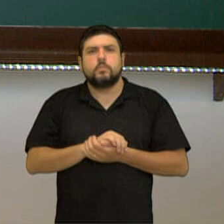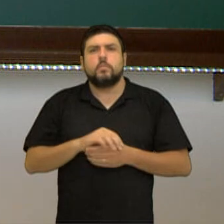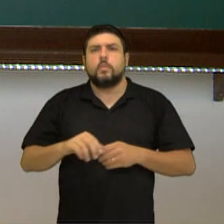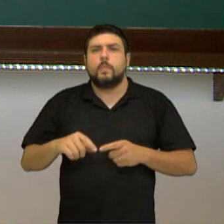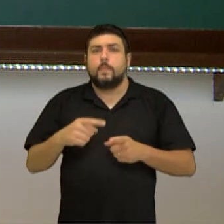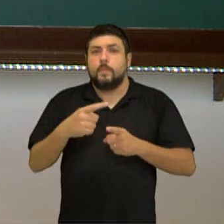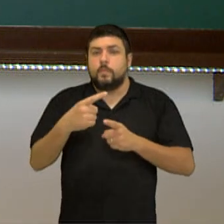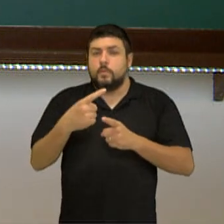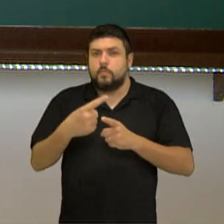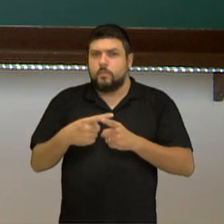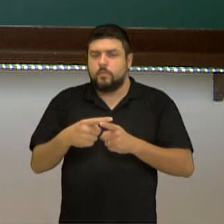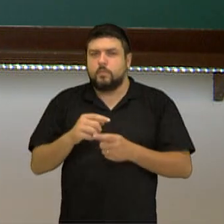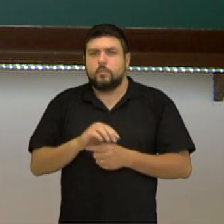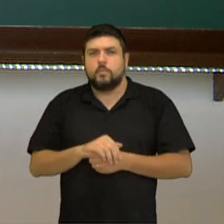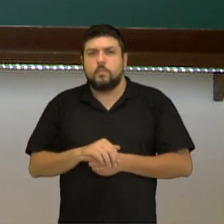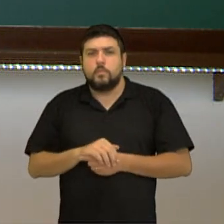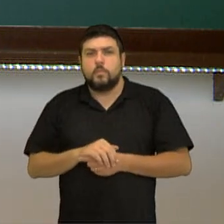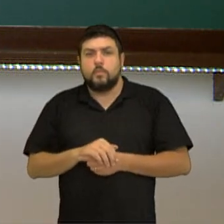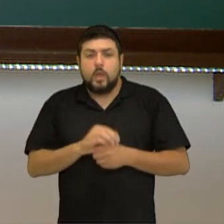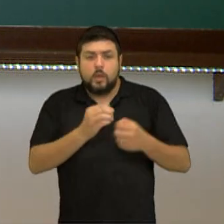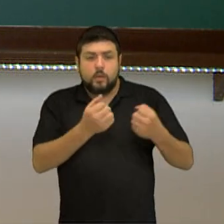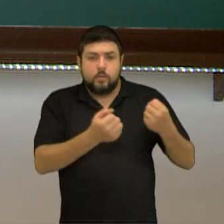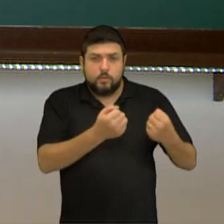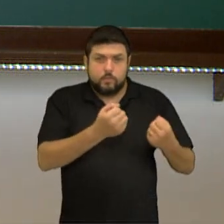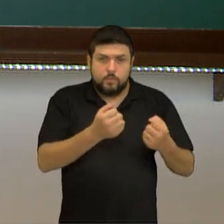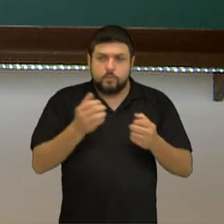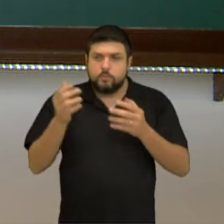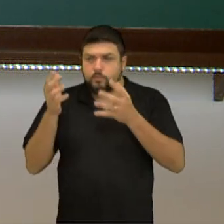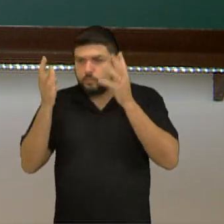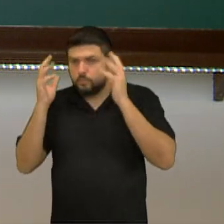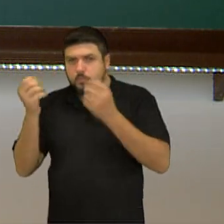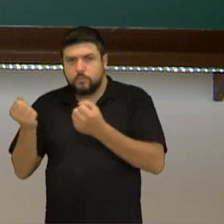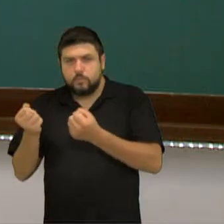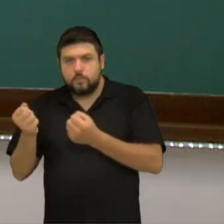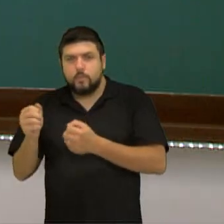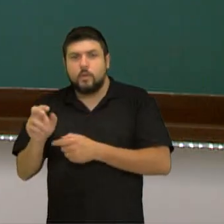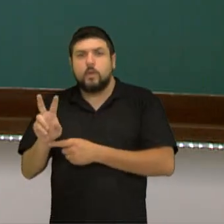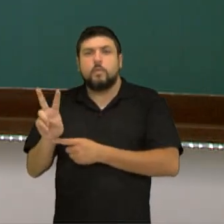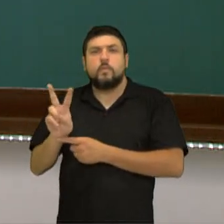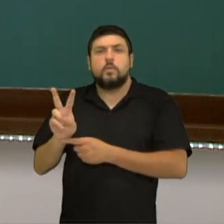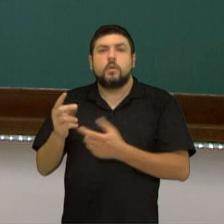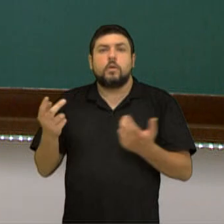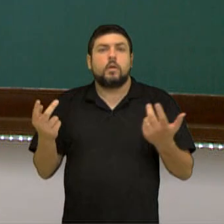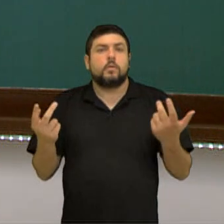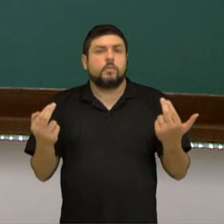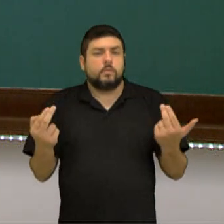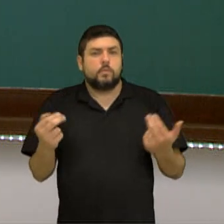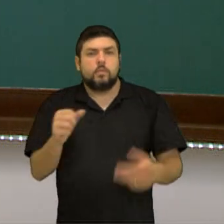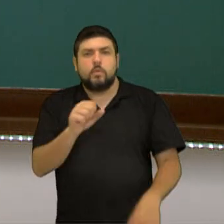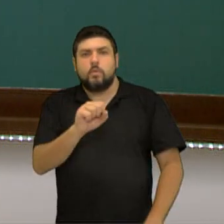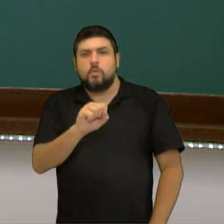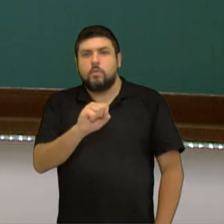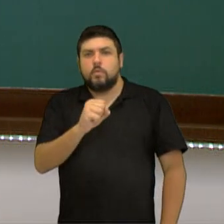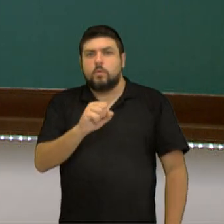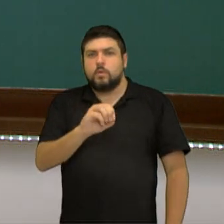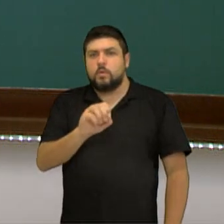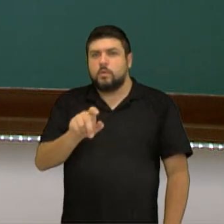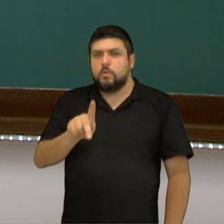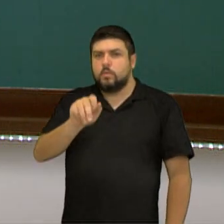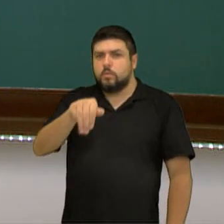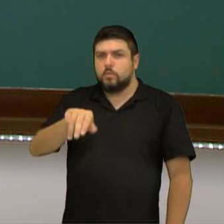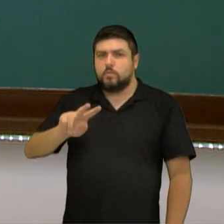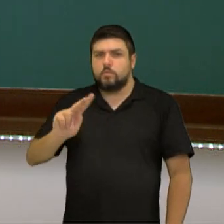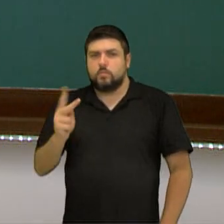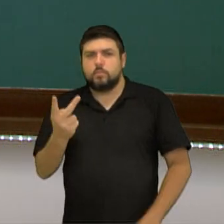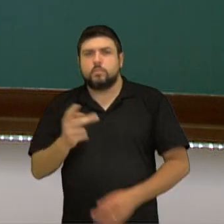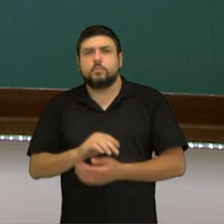a velocidade dos dois são a mesma, ou seja, 80 km por hora. E como ela acaba sendo a mesma, o fator